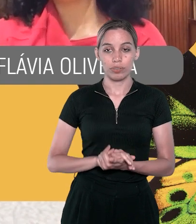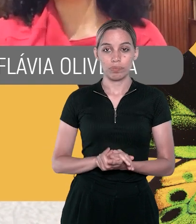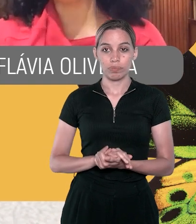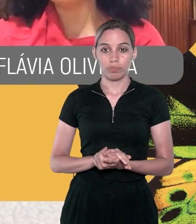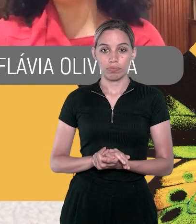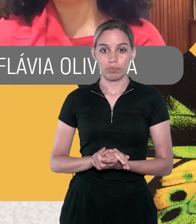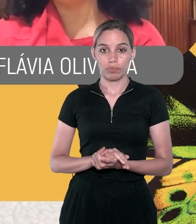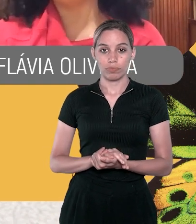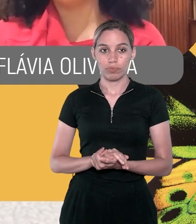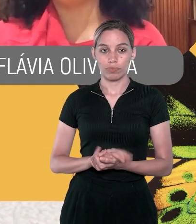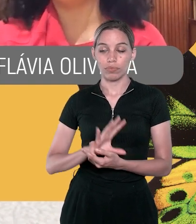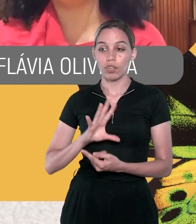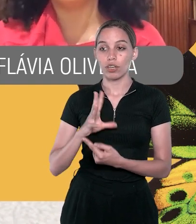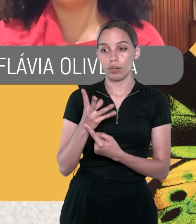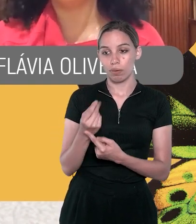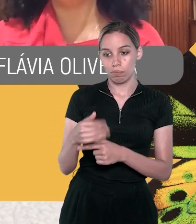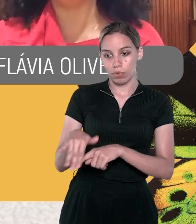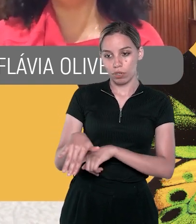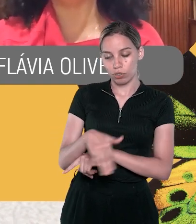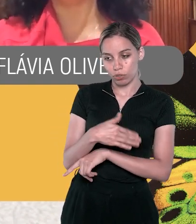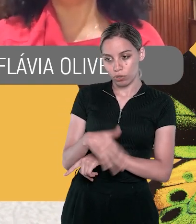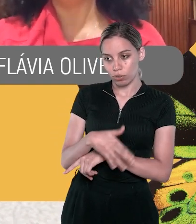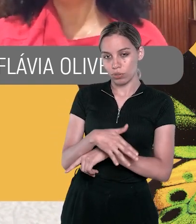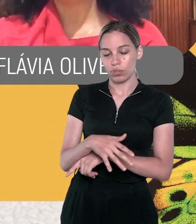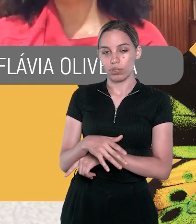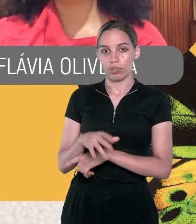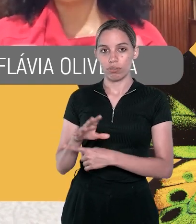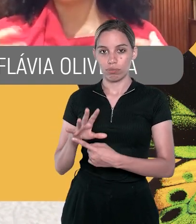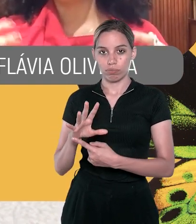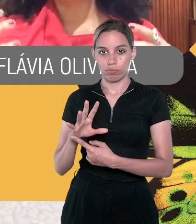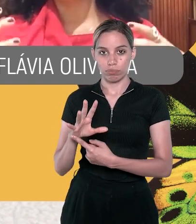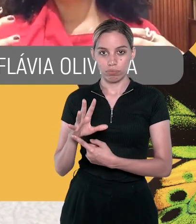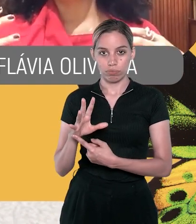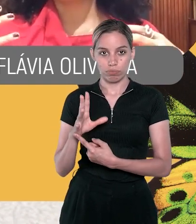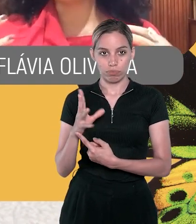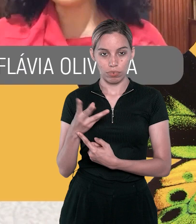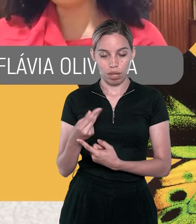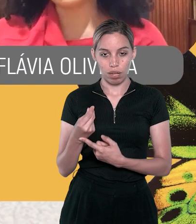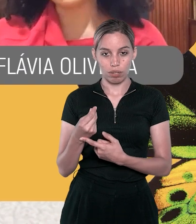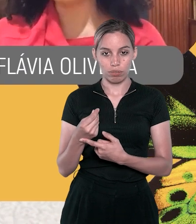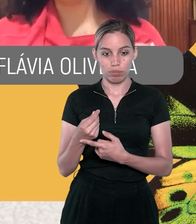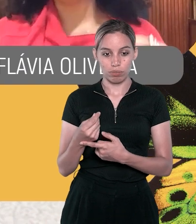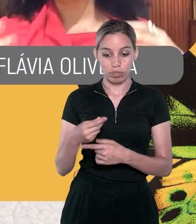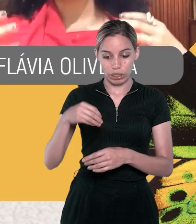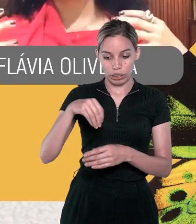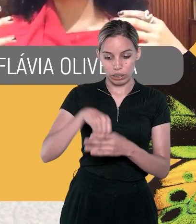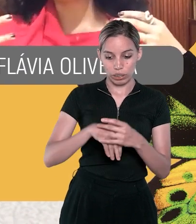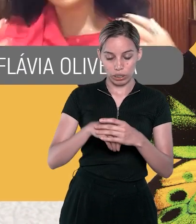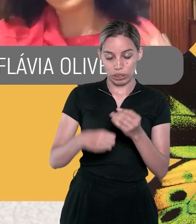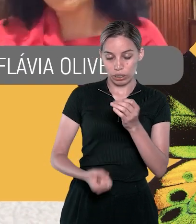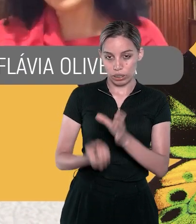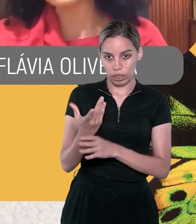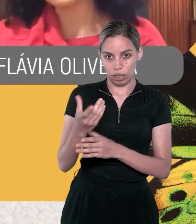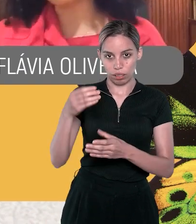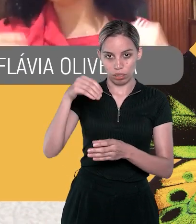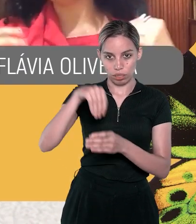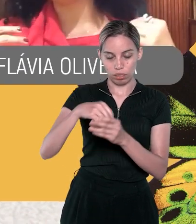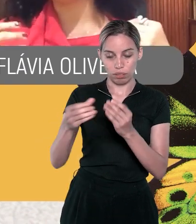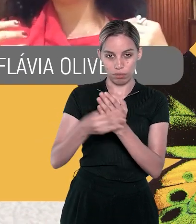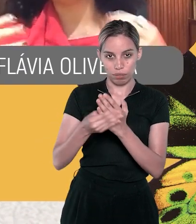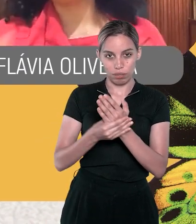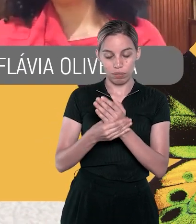é produzida, né, no livro para causar impacto, causar